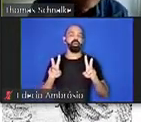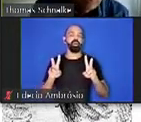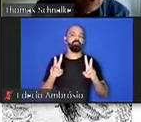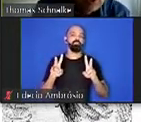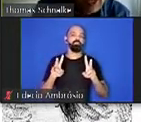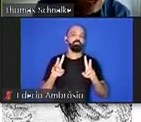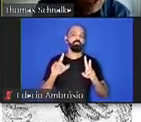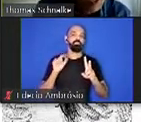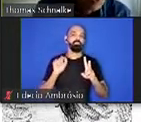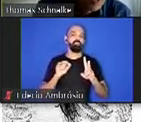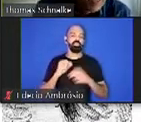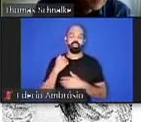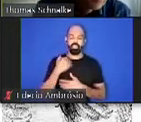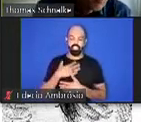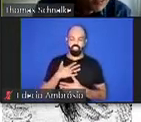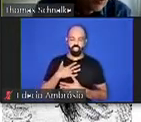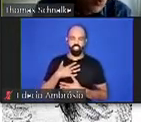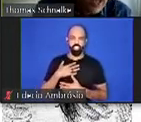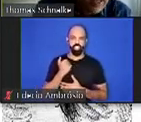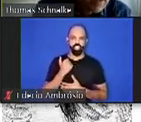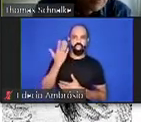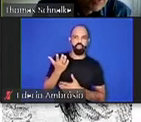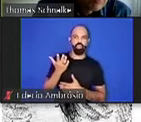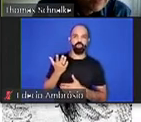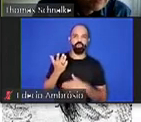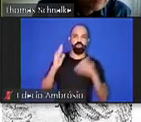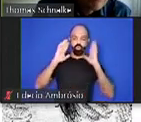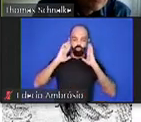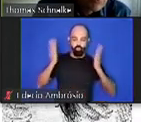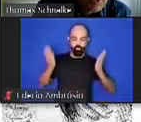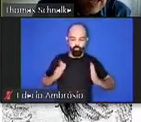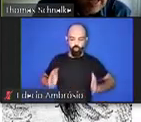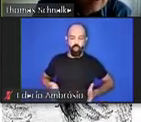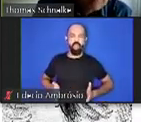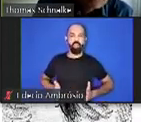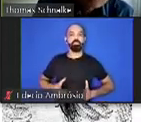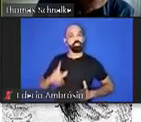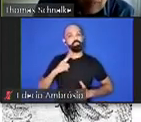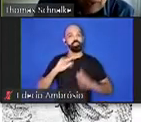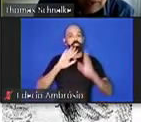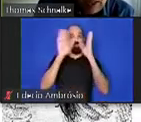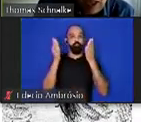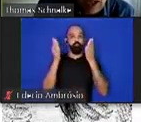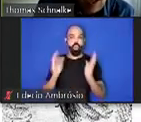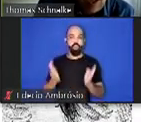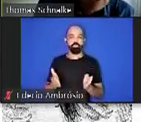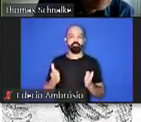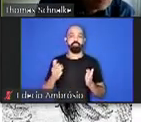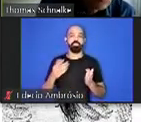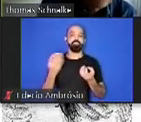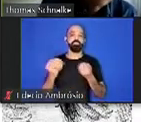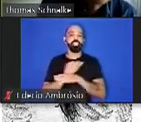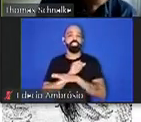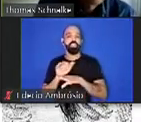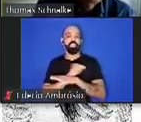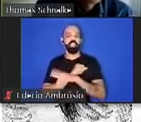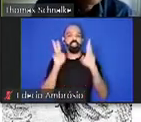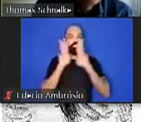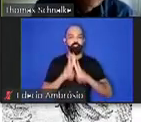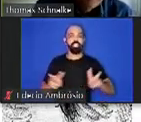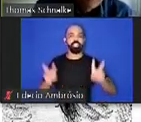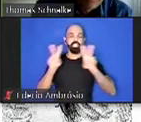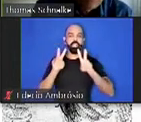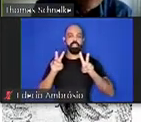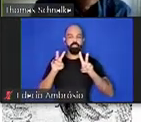a parte exterior, o formato do corpo humano. Então, existem formas anatômicas de direcionar a visão